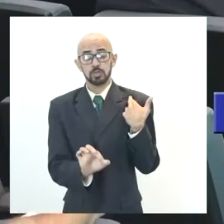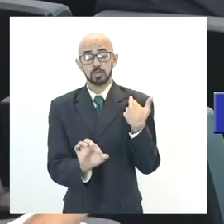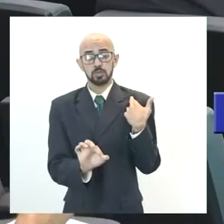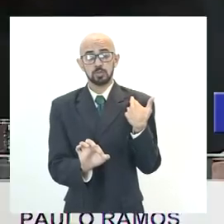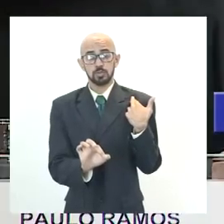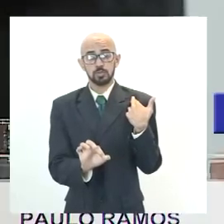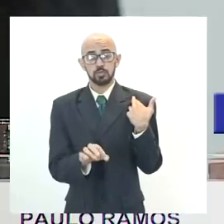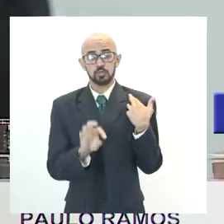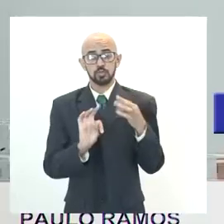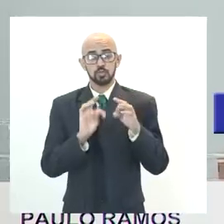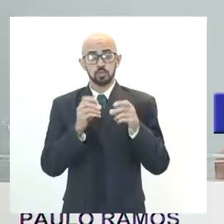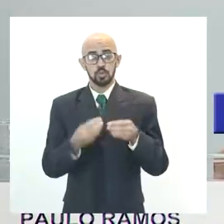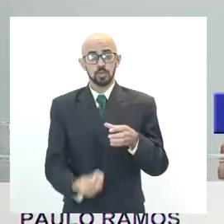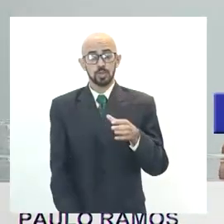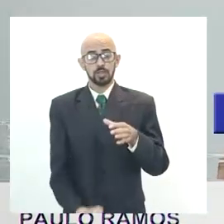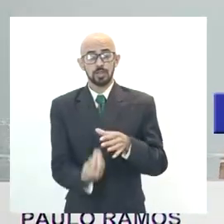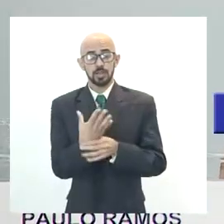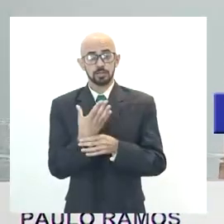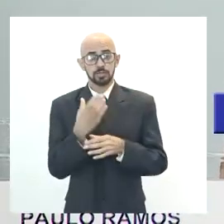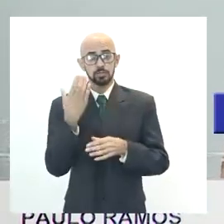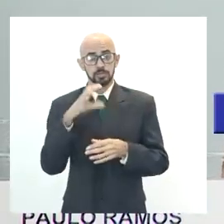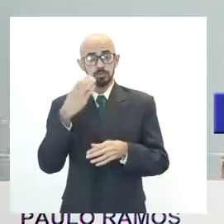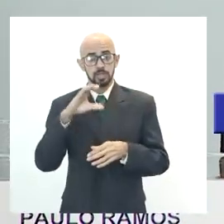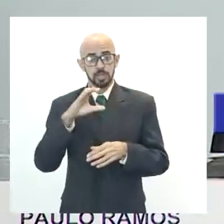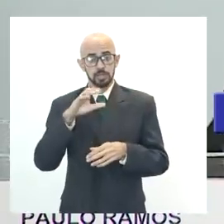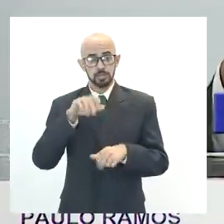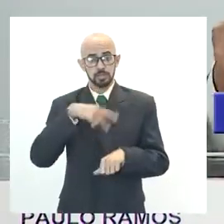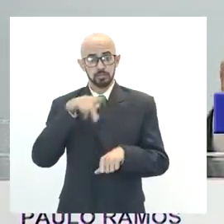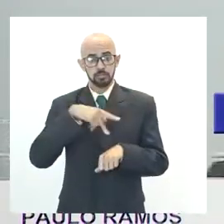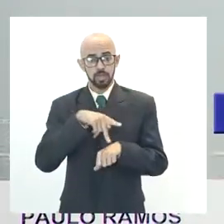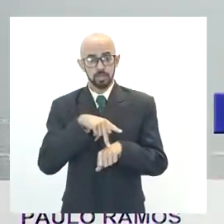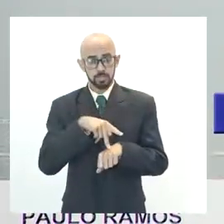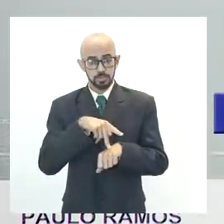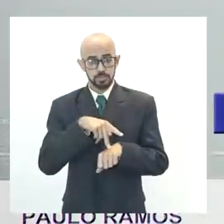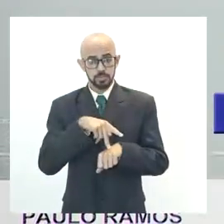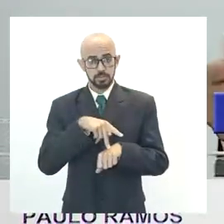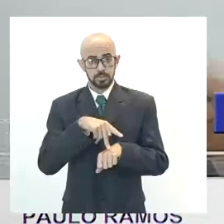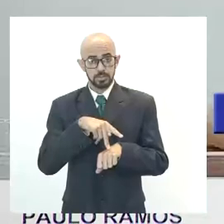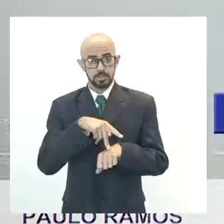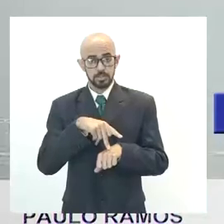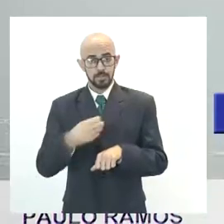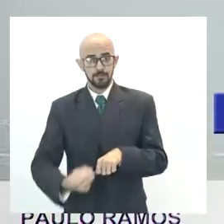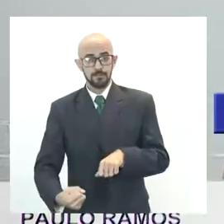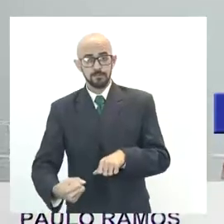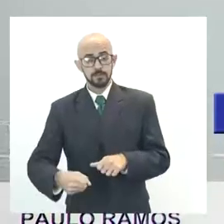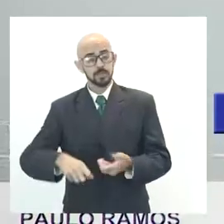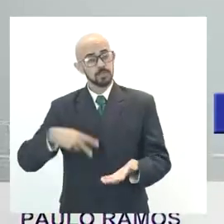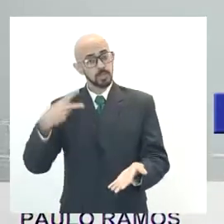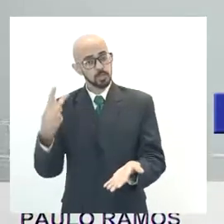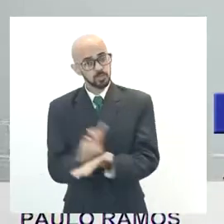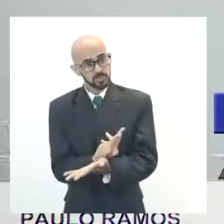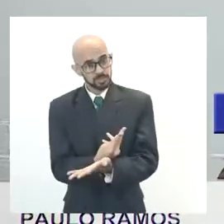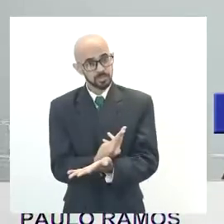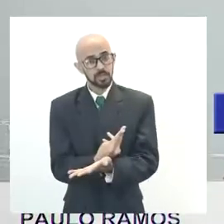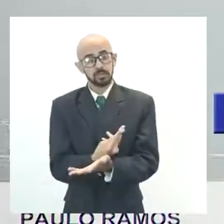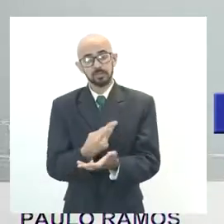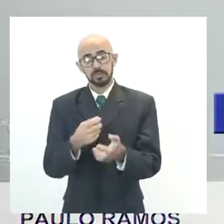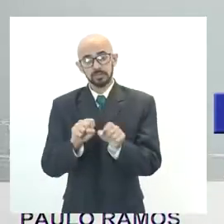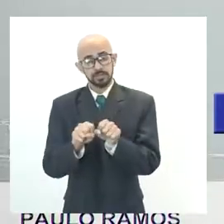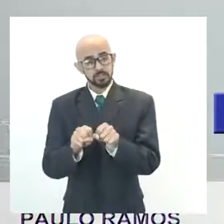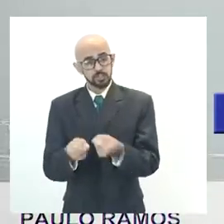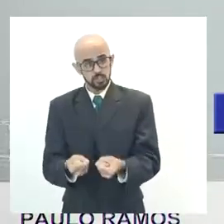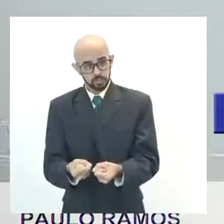da produção científica do nosso país e vem sendo assediada de todas as formas então